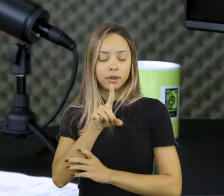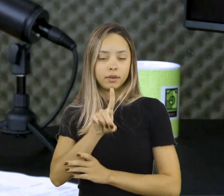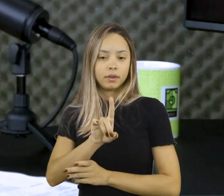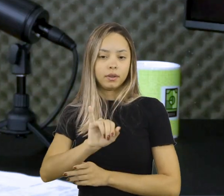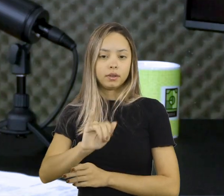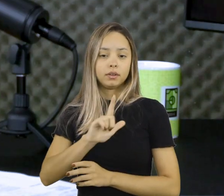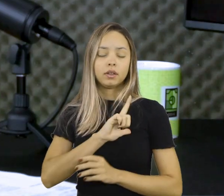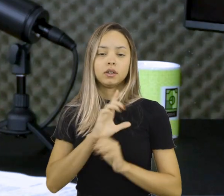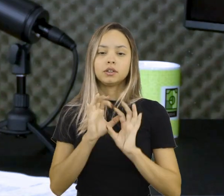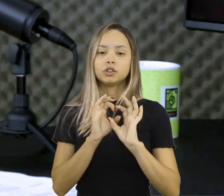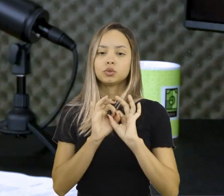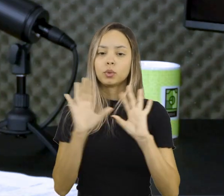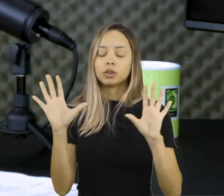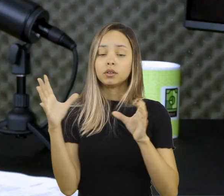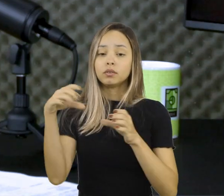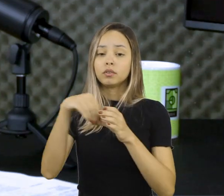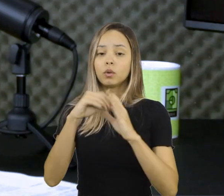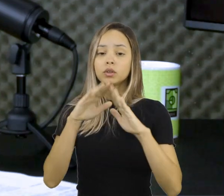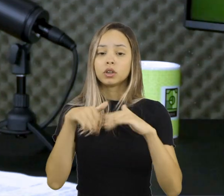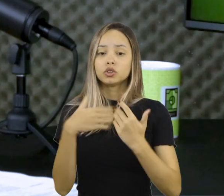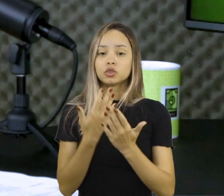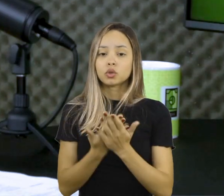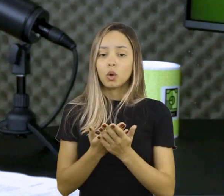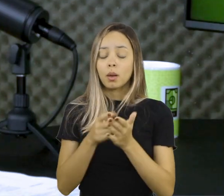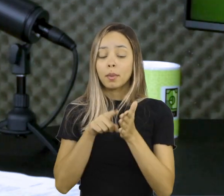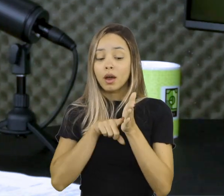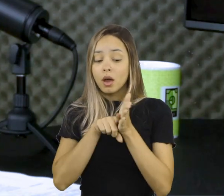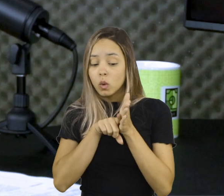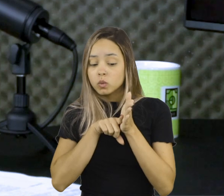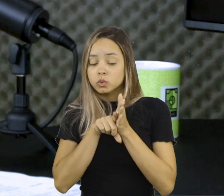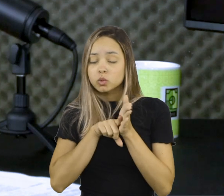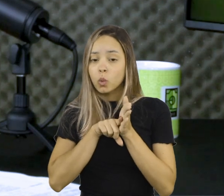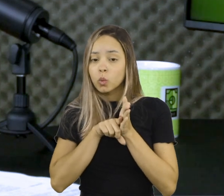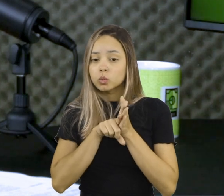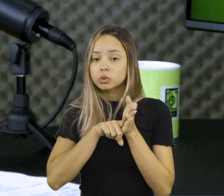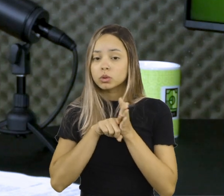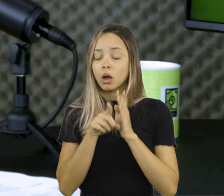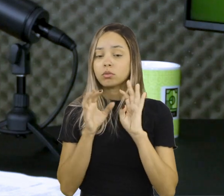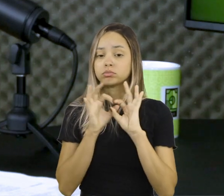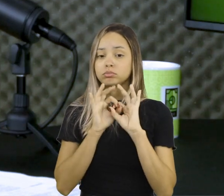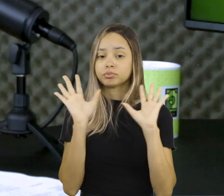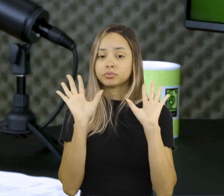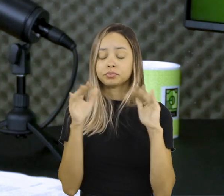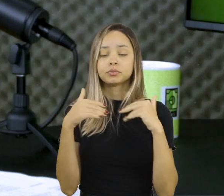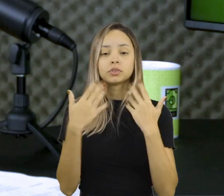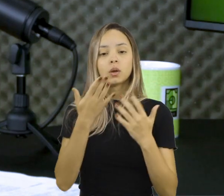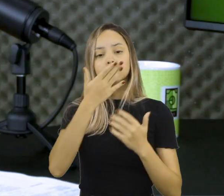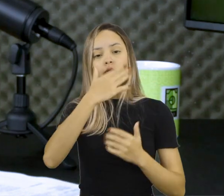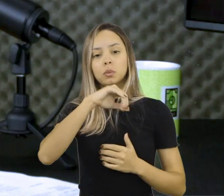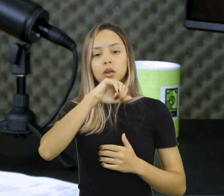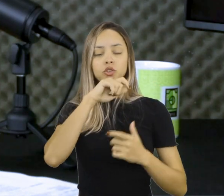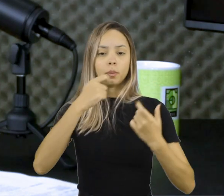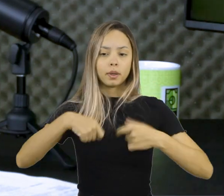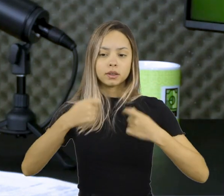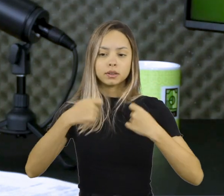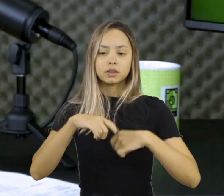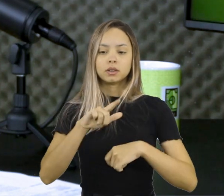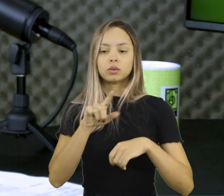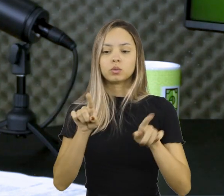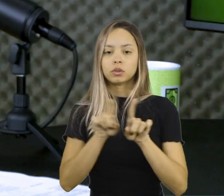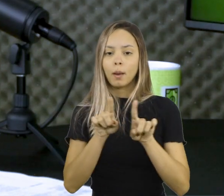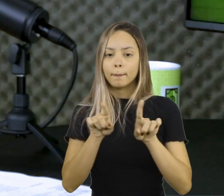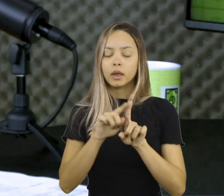disponível na escola para consulta interessante Então os pais precisam também desse plano o